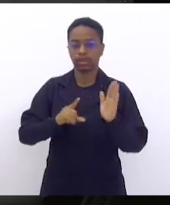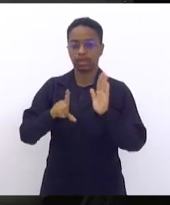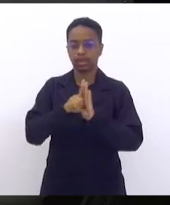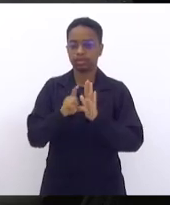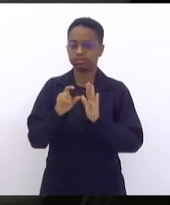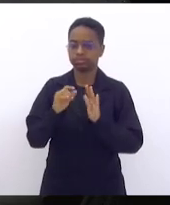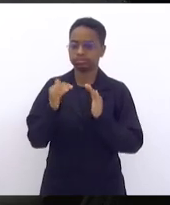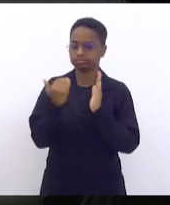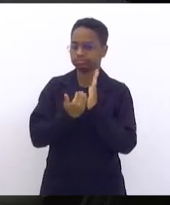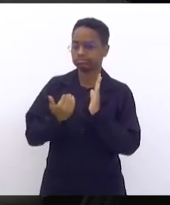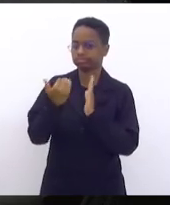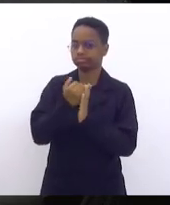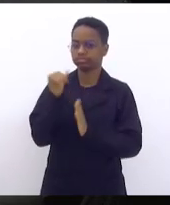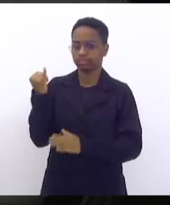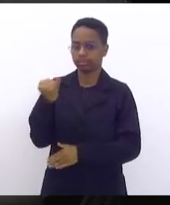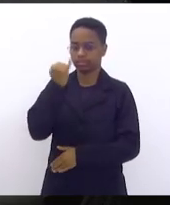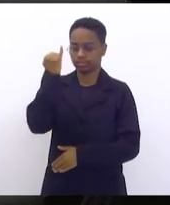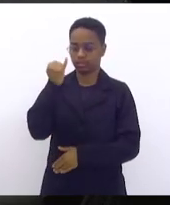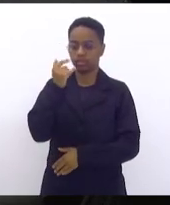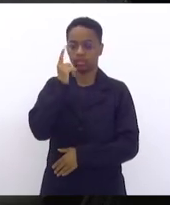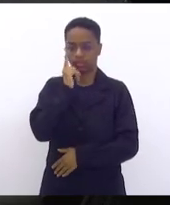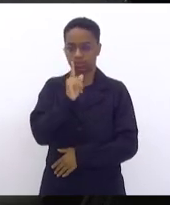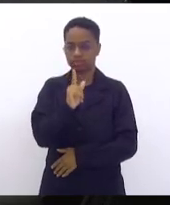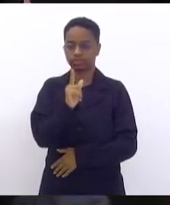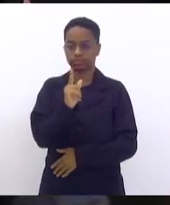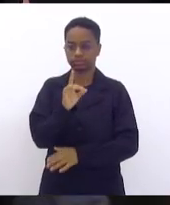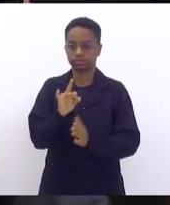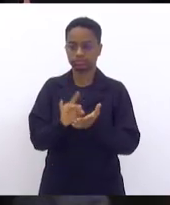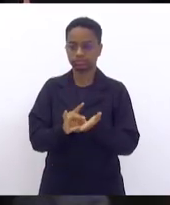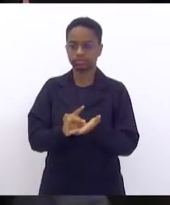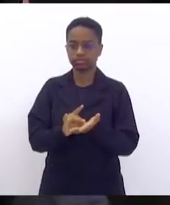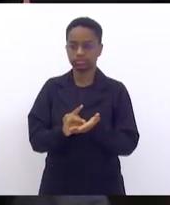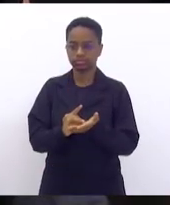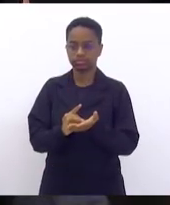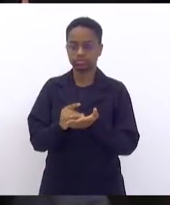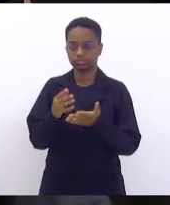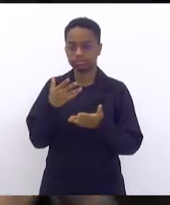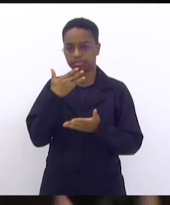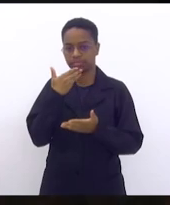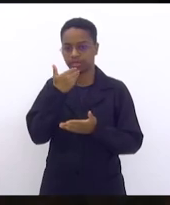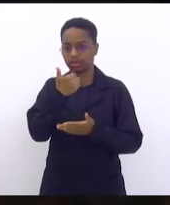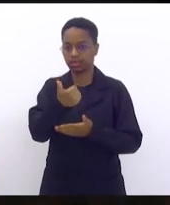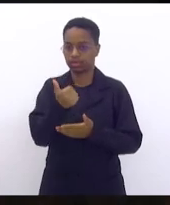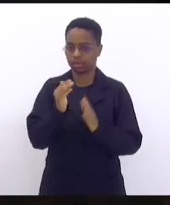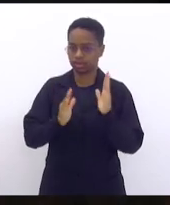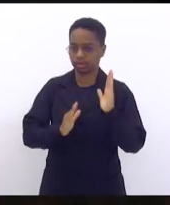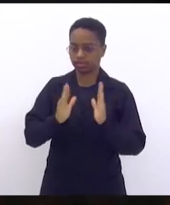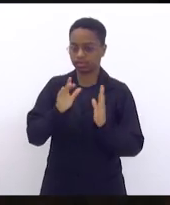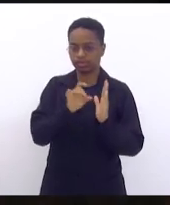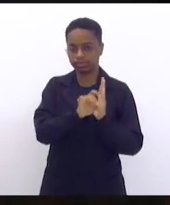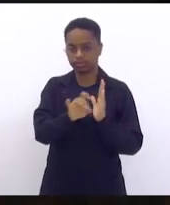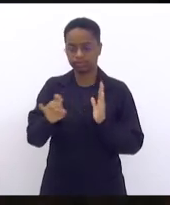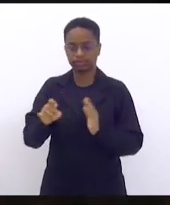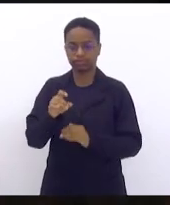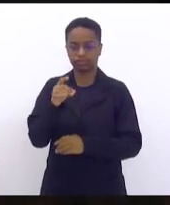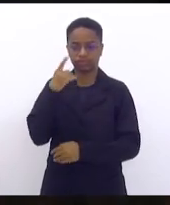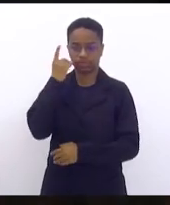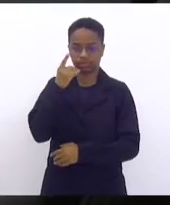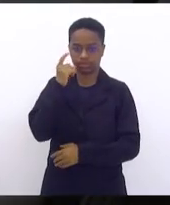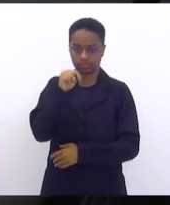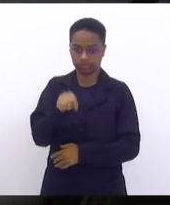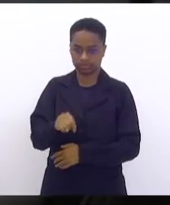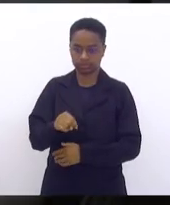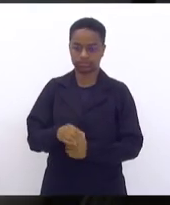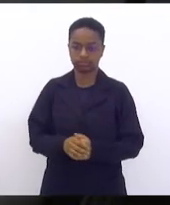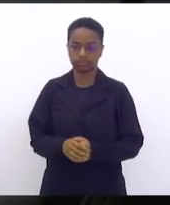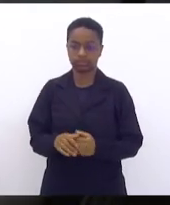tamanha importância que só enriquece esse mandato para cada um deputado e deputada aqui